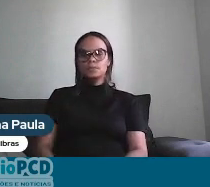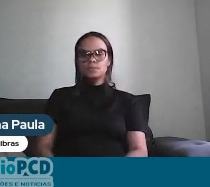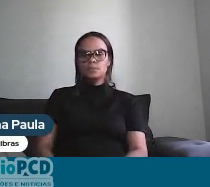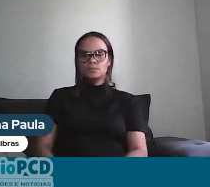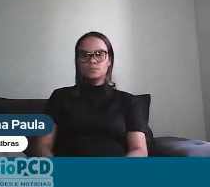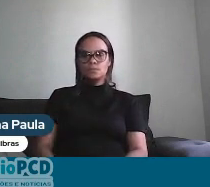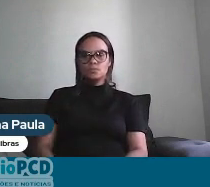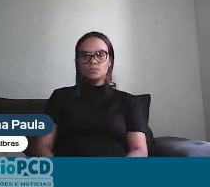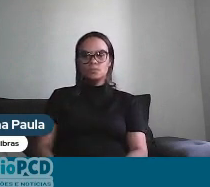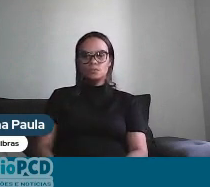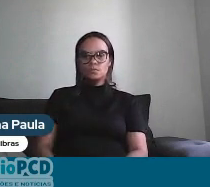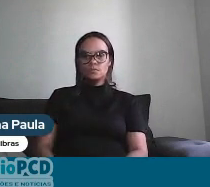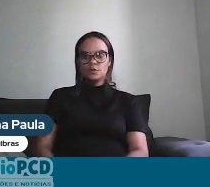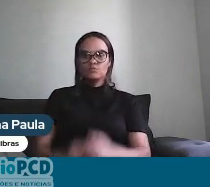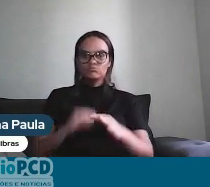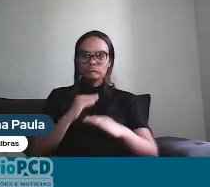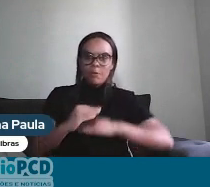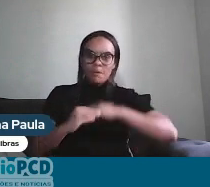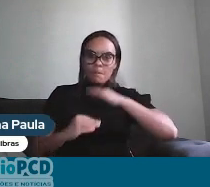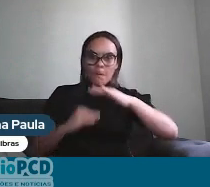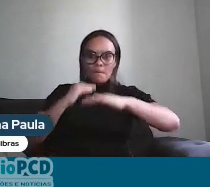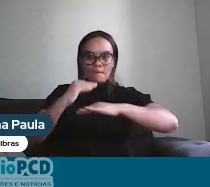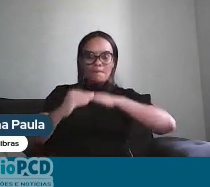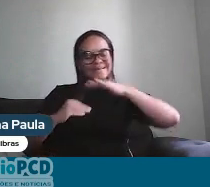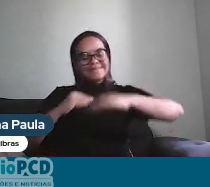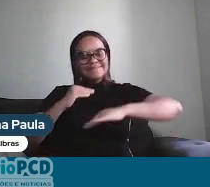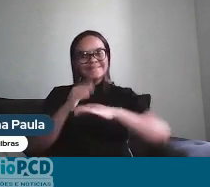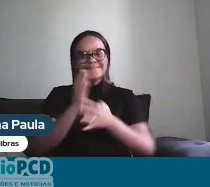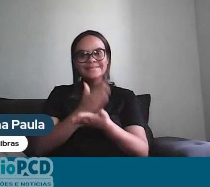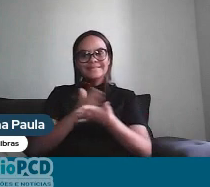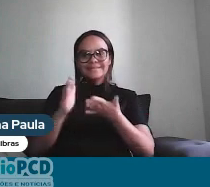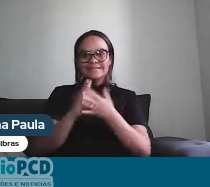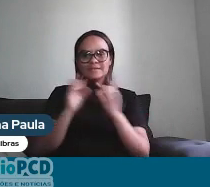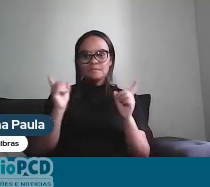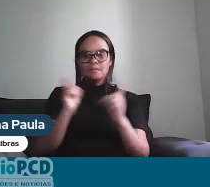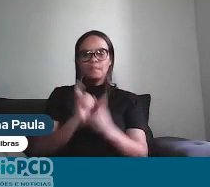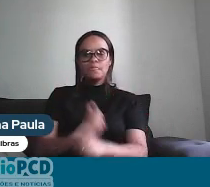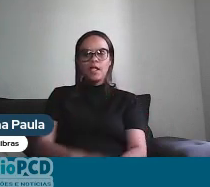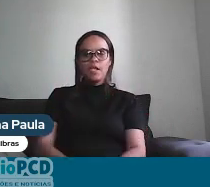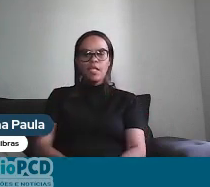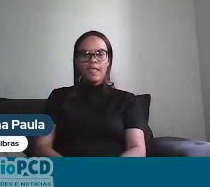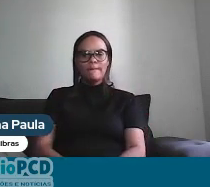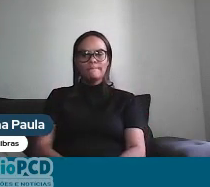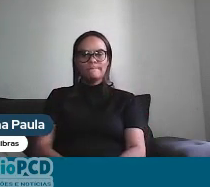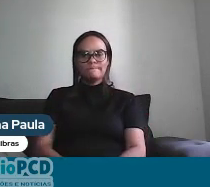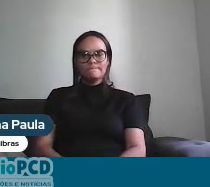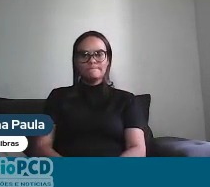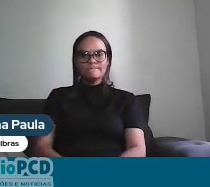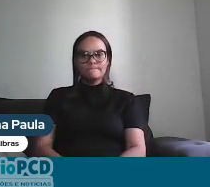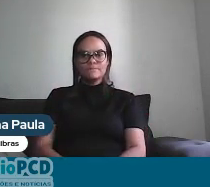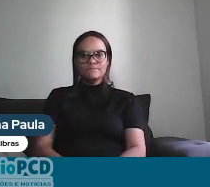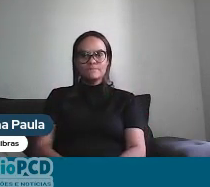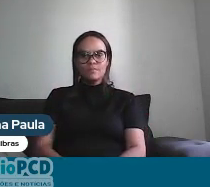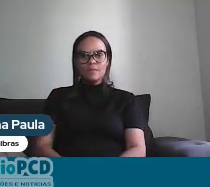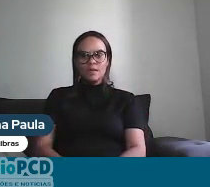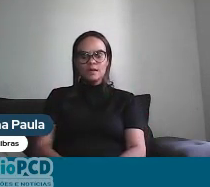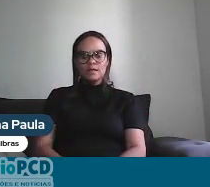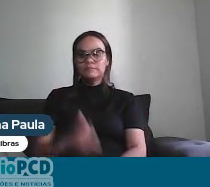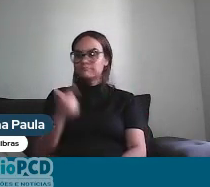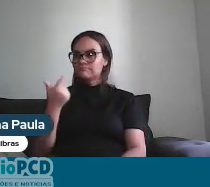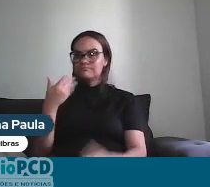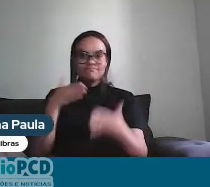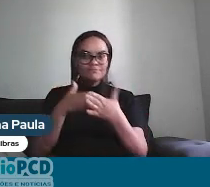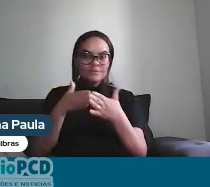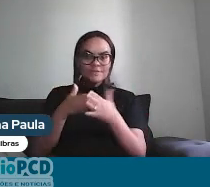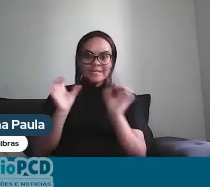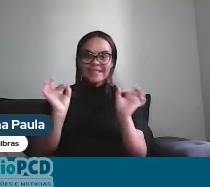perguntas com graduações. Alguma dificuldade, primeiro, nenhuma dificuldade, né? Quer dizer, aqueles que